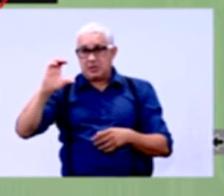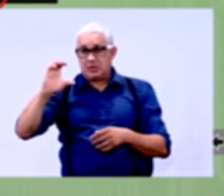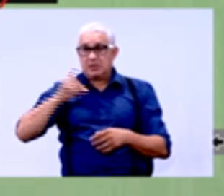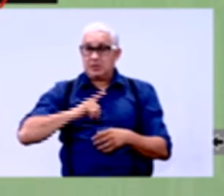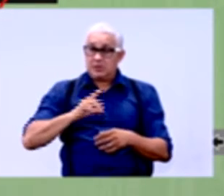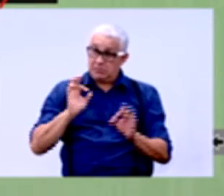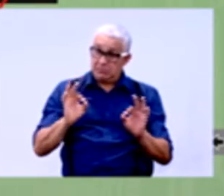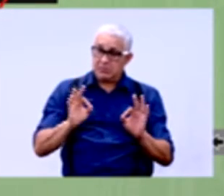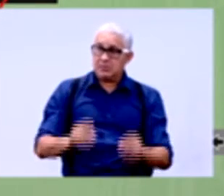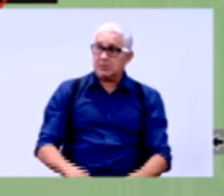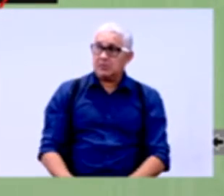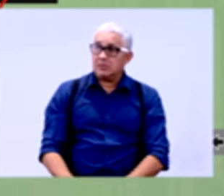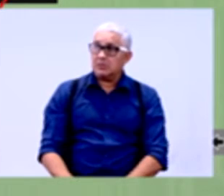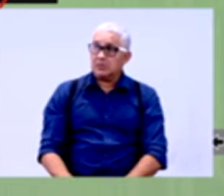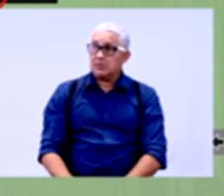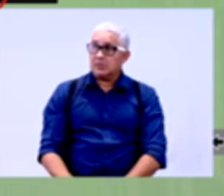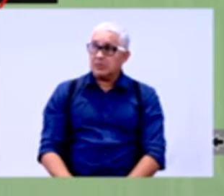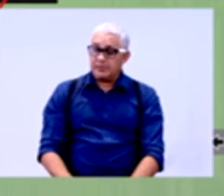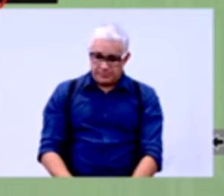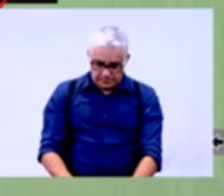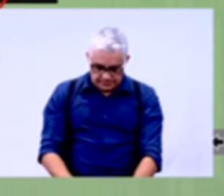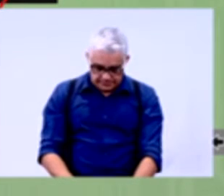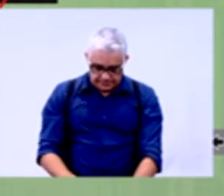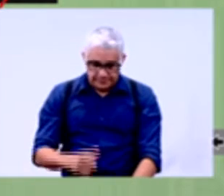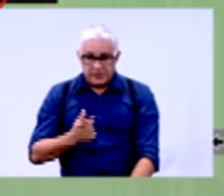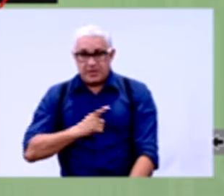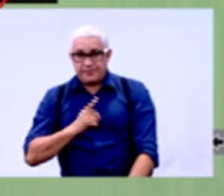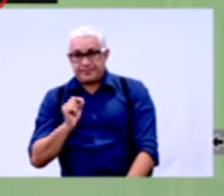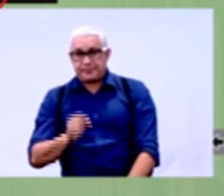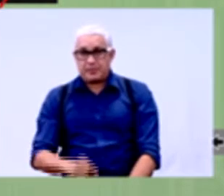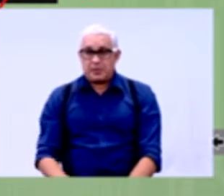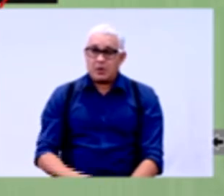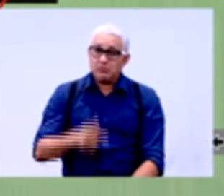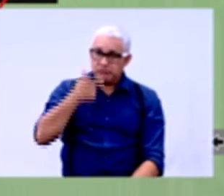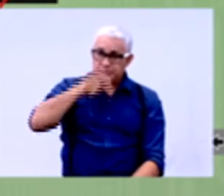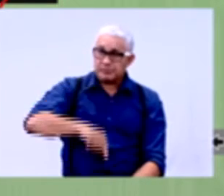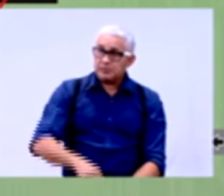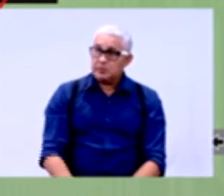Certo? Então, nós temos, de novo,